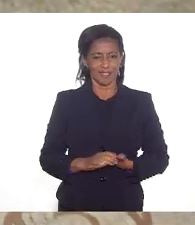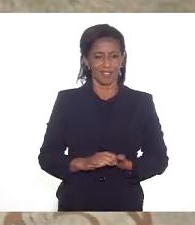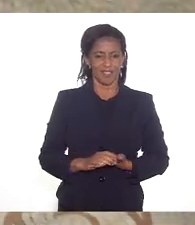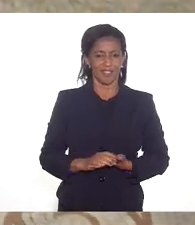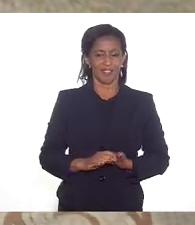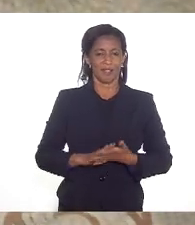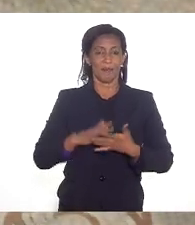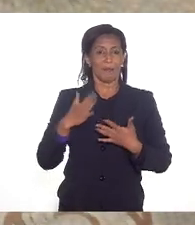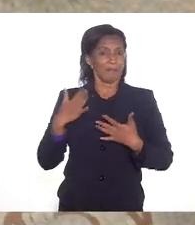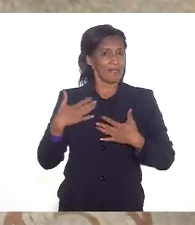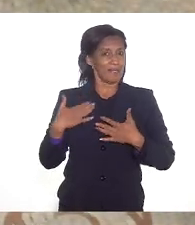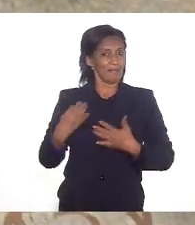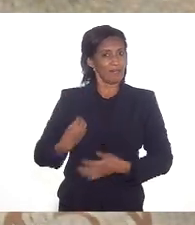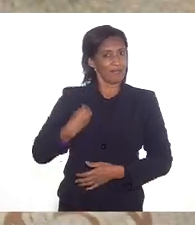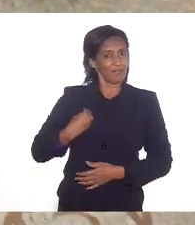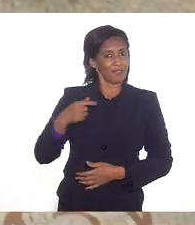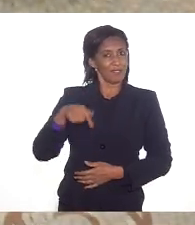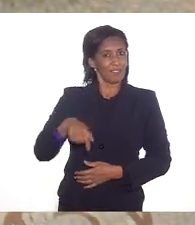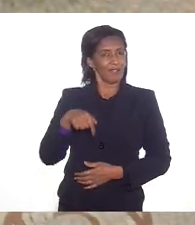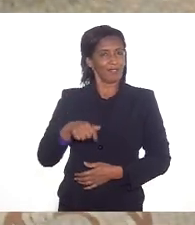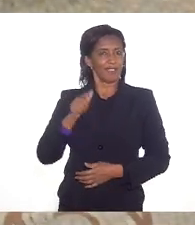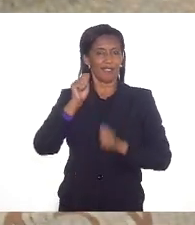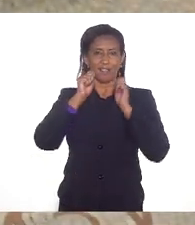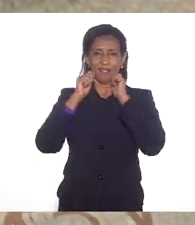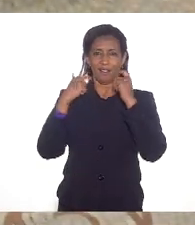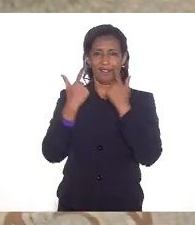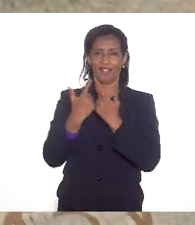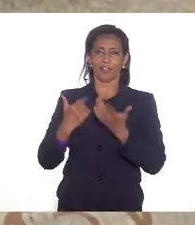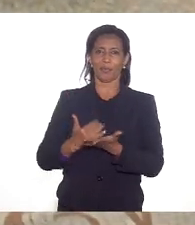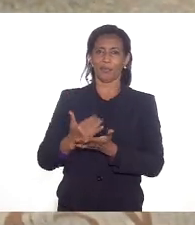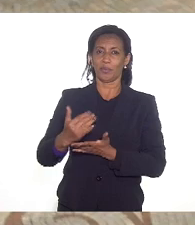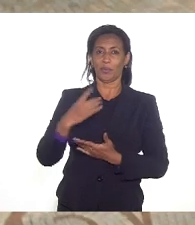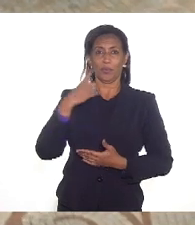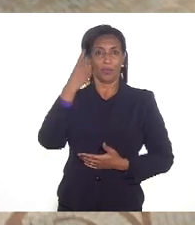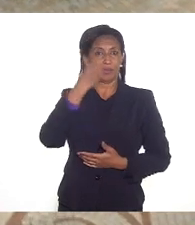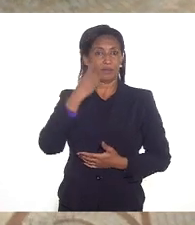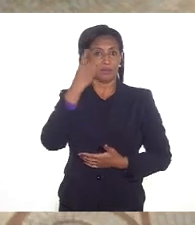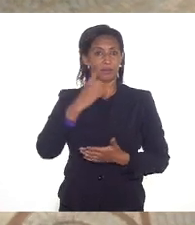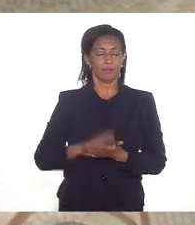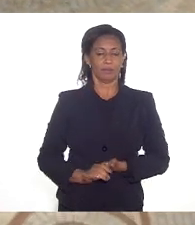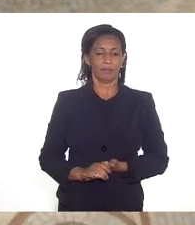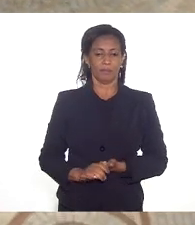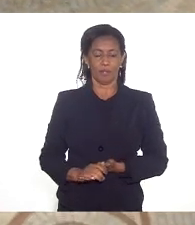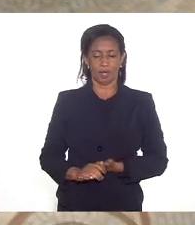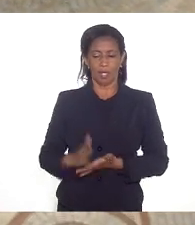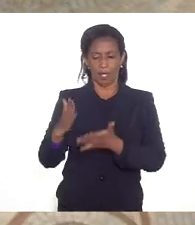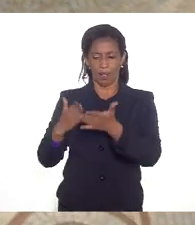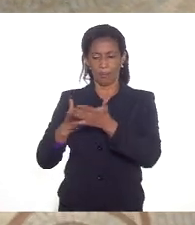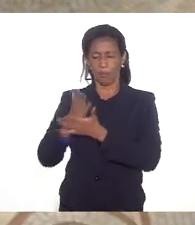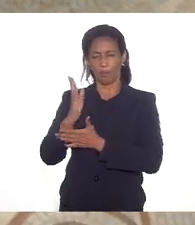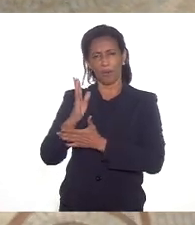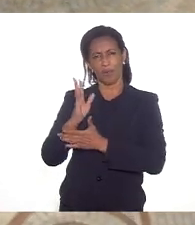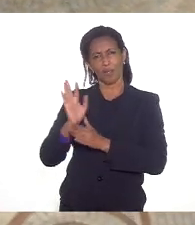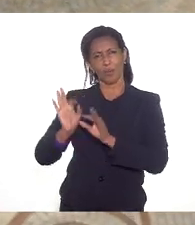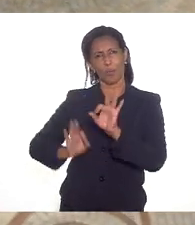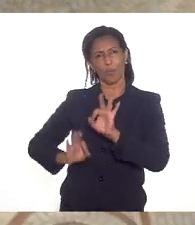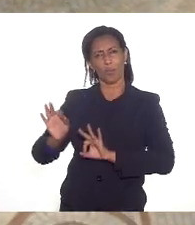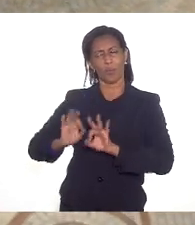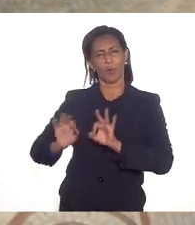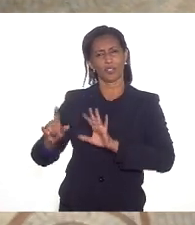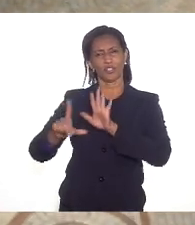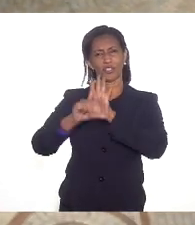mas o meu ciclo aqui na alerj se inicia como deputada aprovando um um projeto de lei de minha autoria